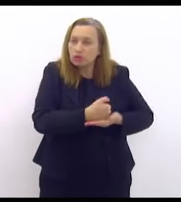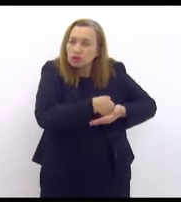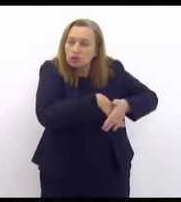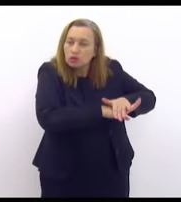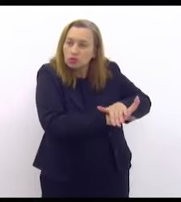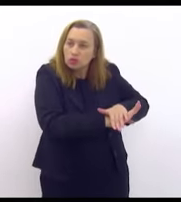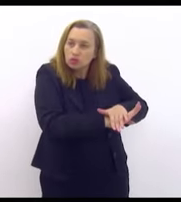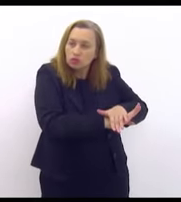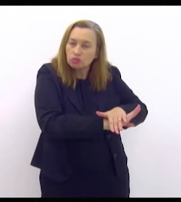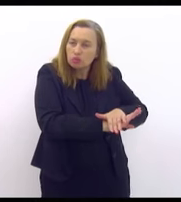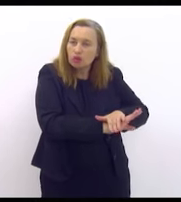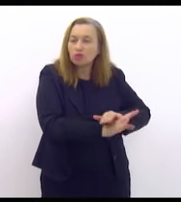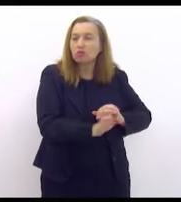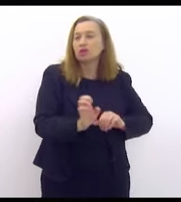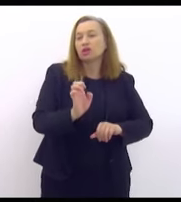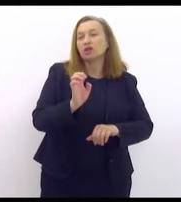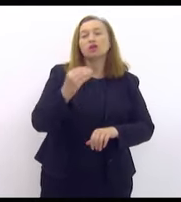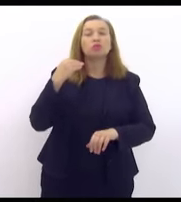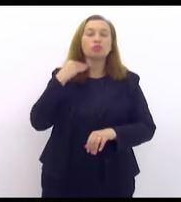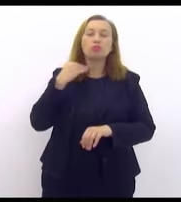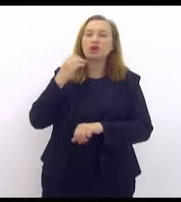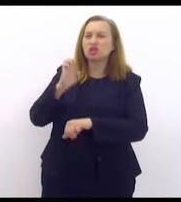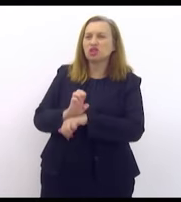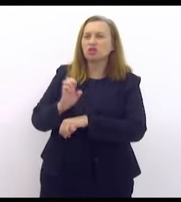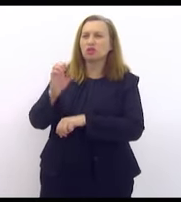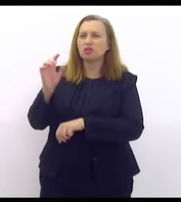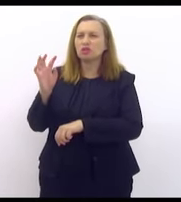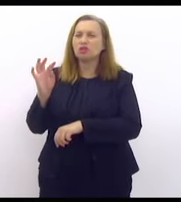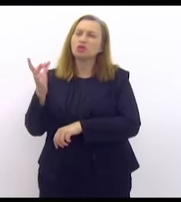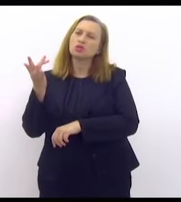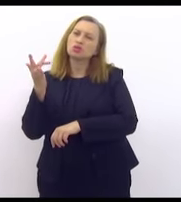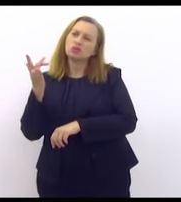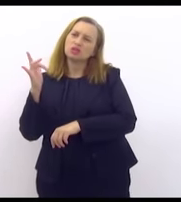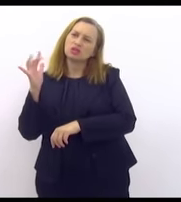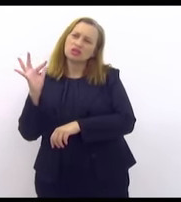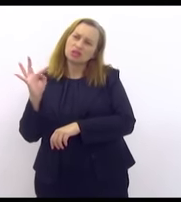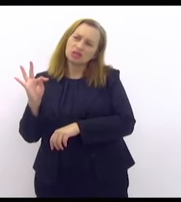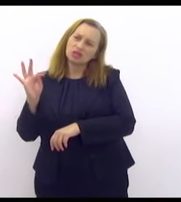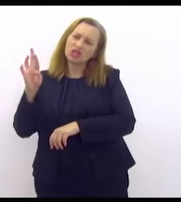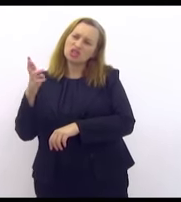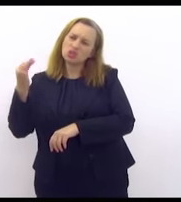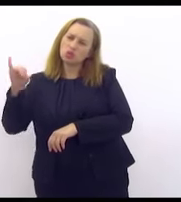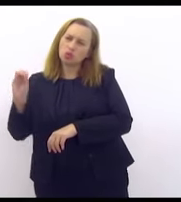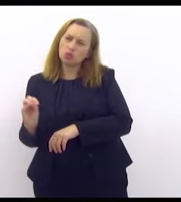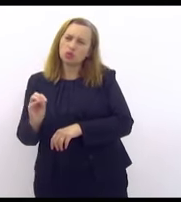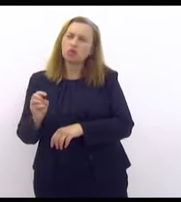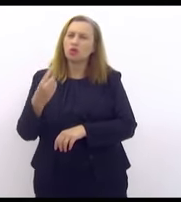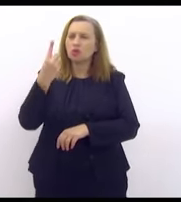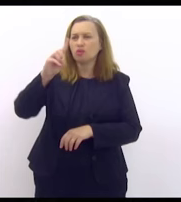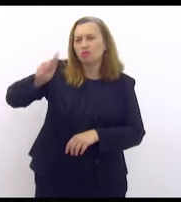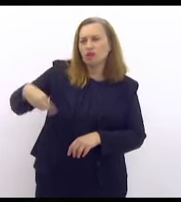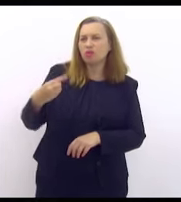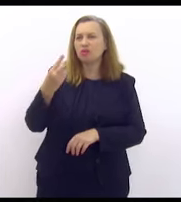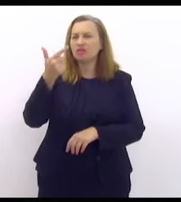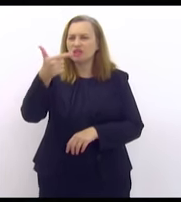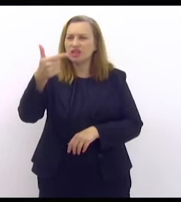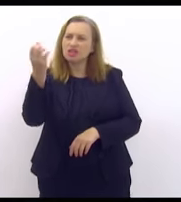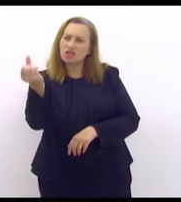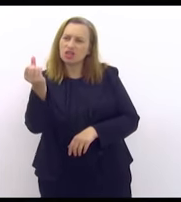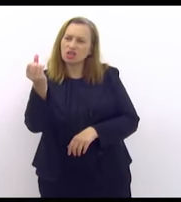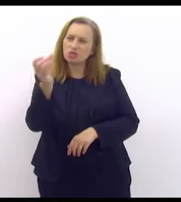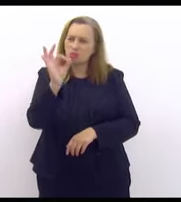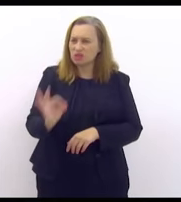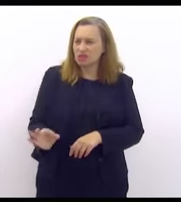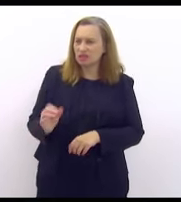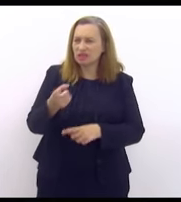Estadual. Isso significa, deputado Luiz Paulo, 1,26% da dívida. Nós só conseguimos recuperar. Você tem uma ideia. No